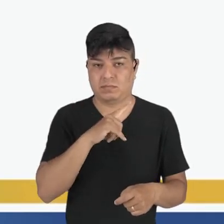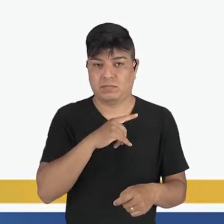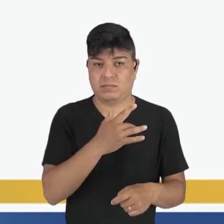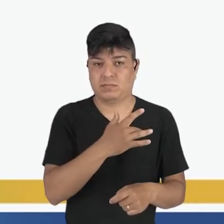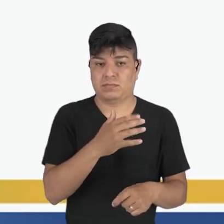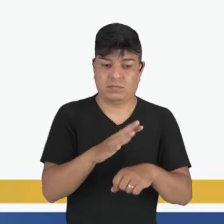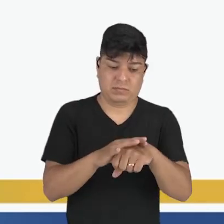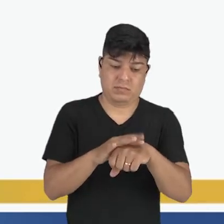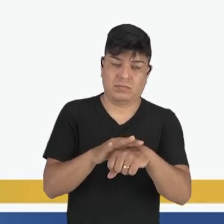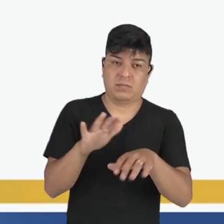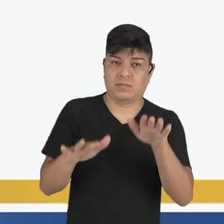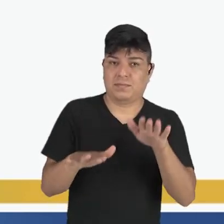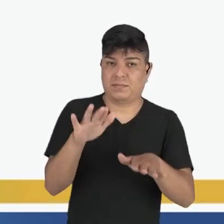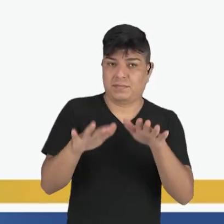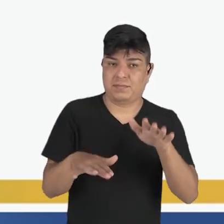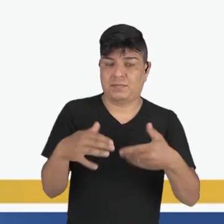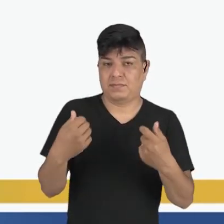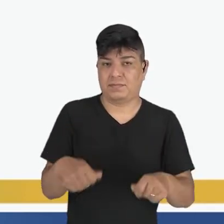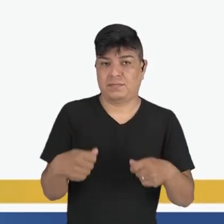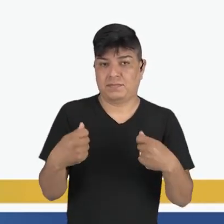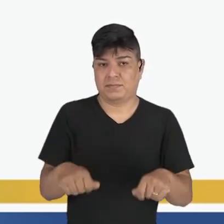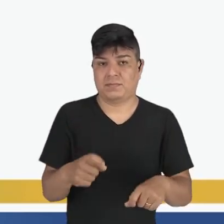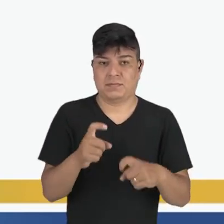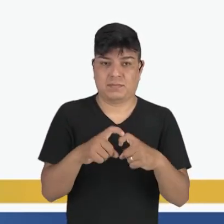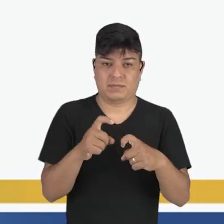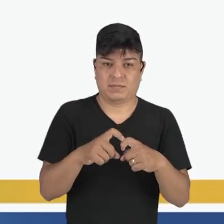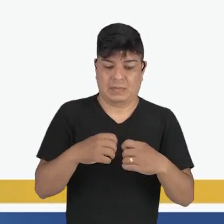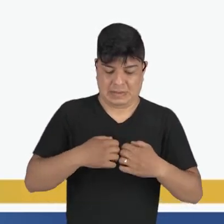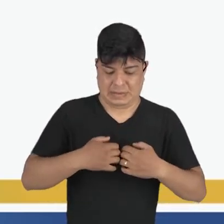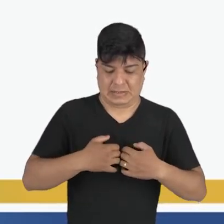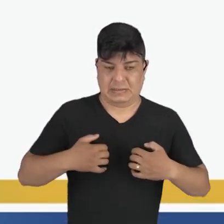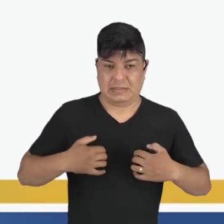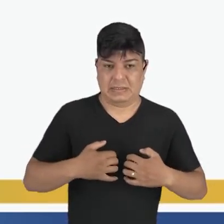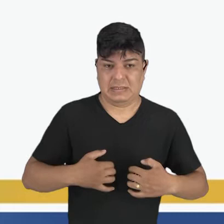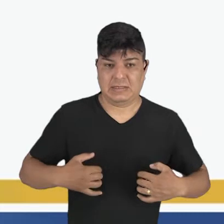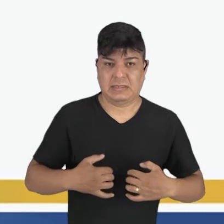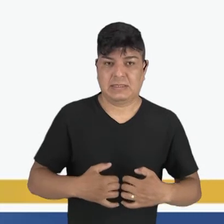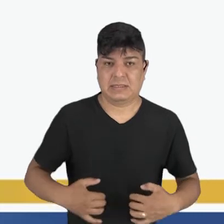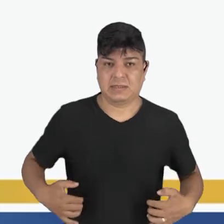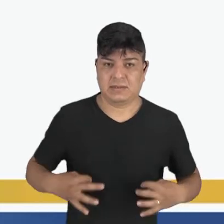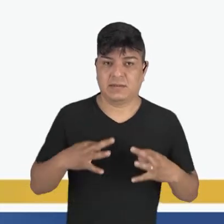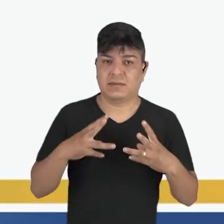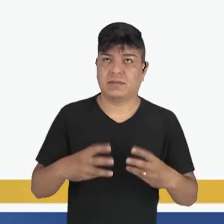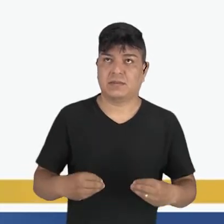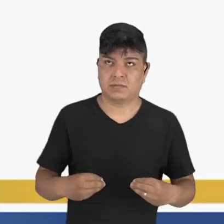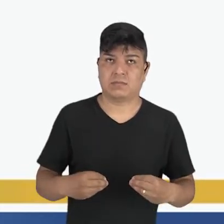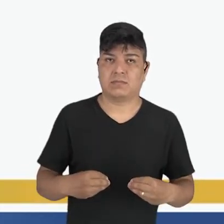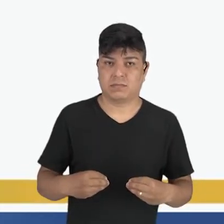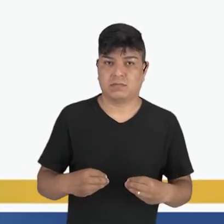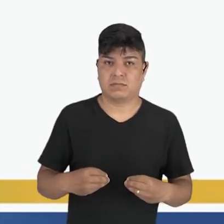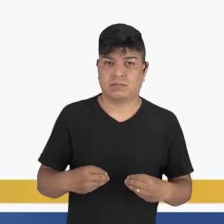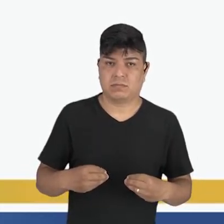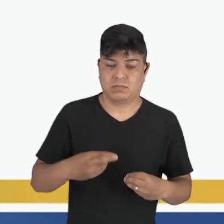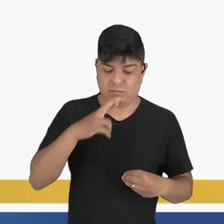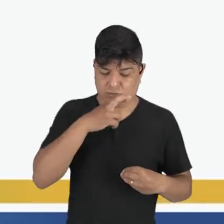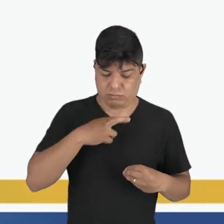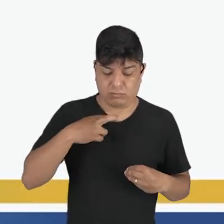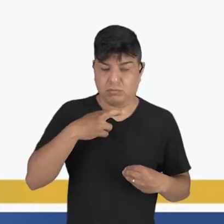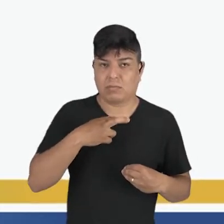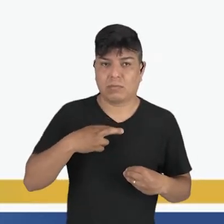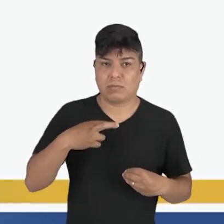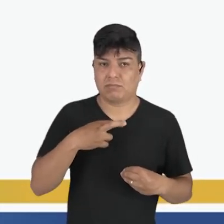exemplo, algumas vezes você tinha que os médicos abriam você literalmente, né? Eles tinham formas de diagnóstico